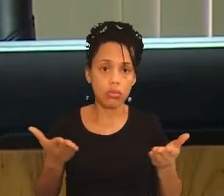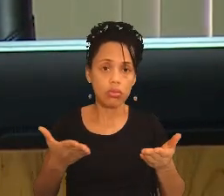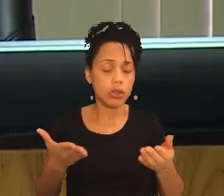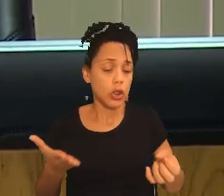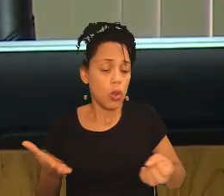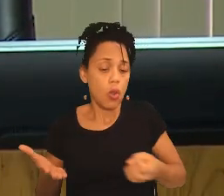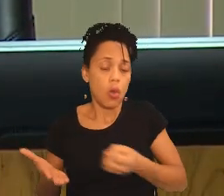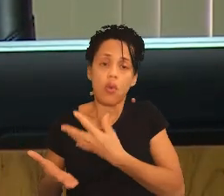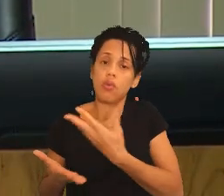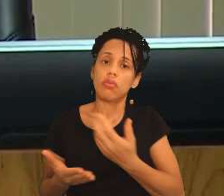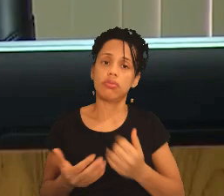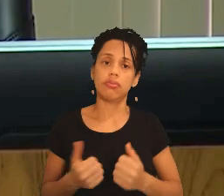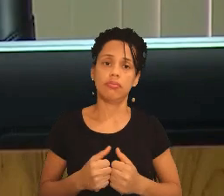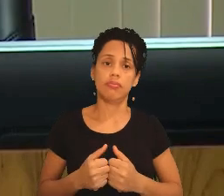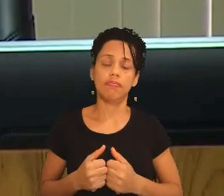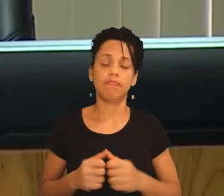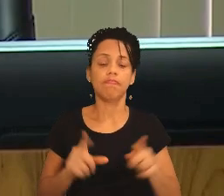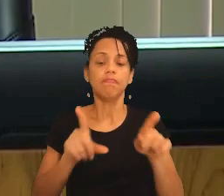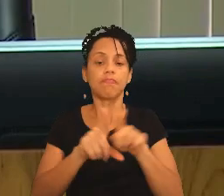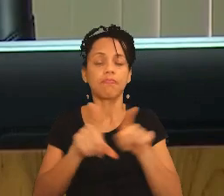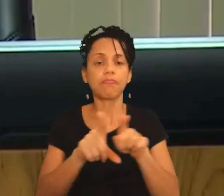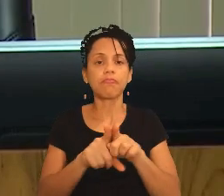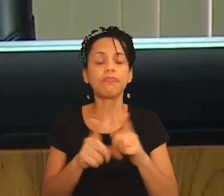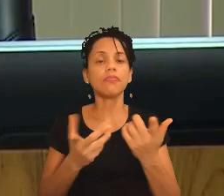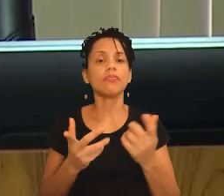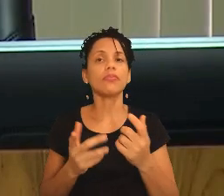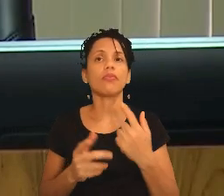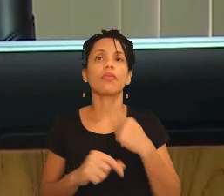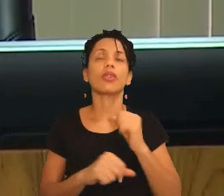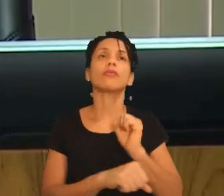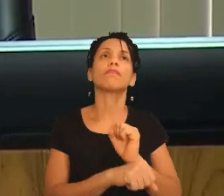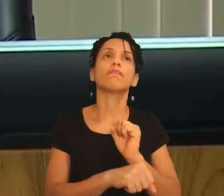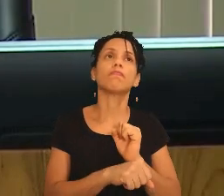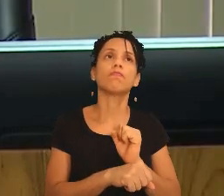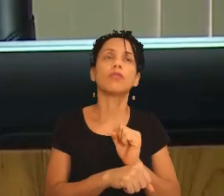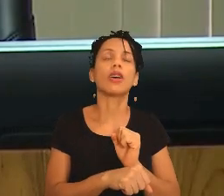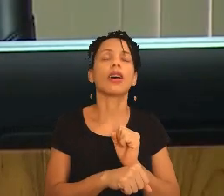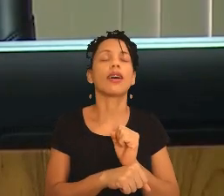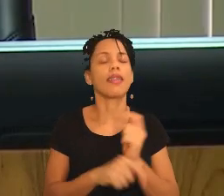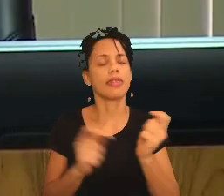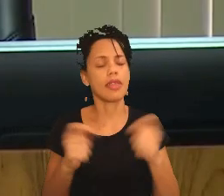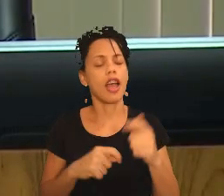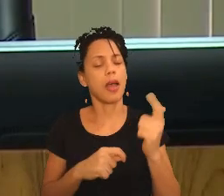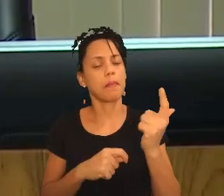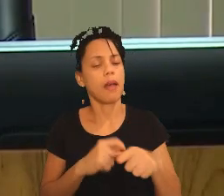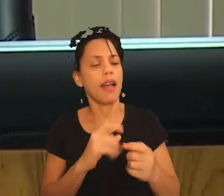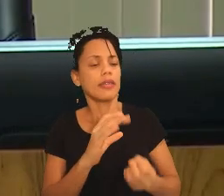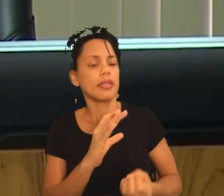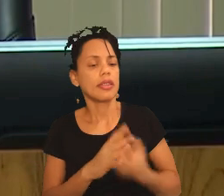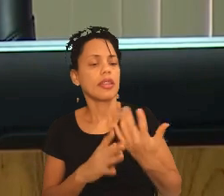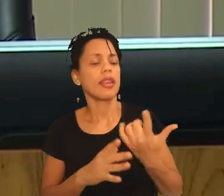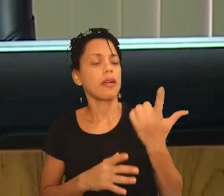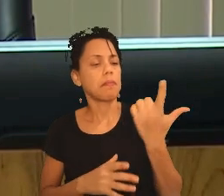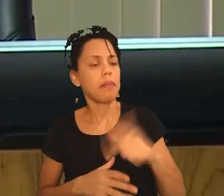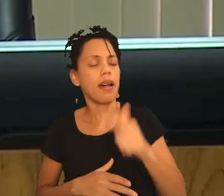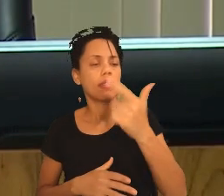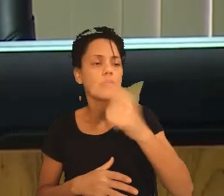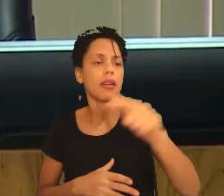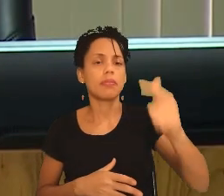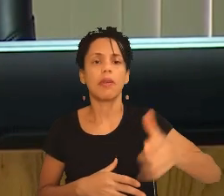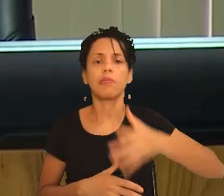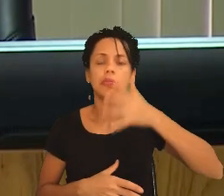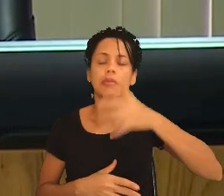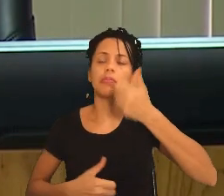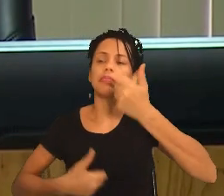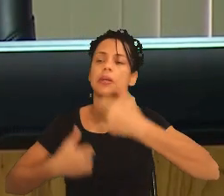jurídicas que definem o que é certo, o que é errado, de julgamento. Nossa, para mim, isso aqui está sendo